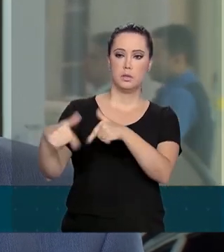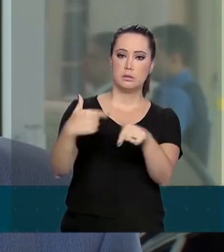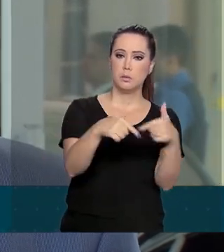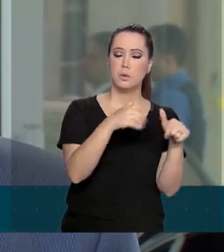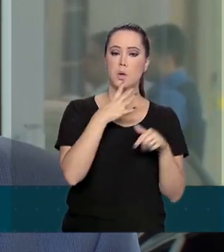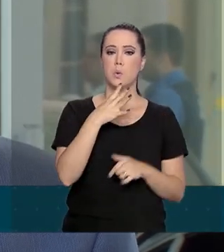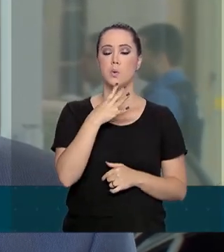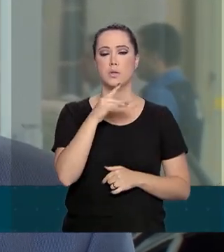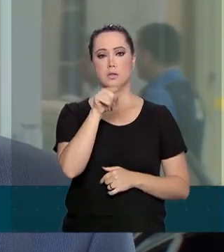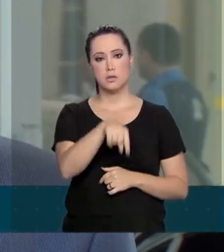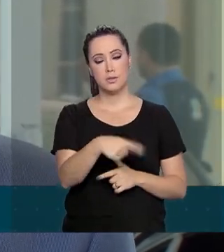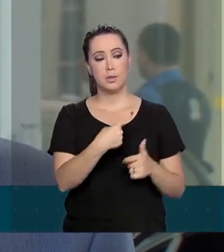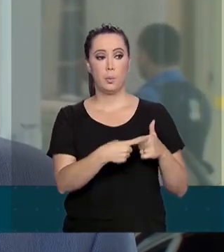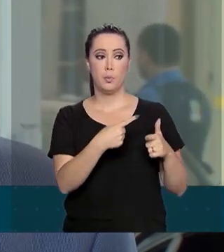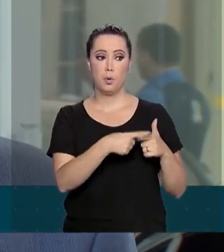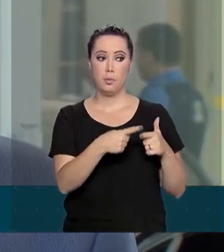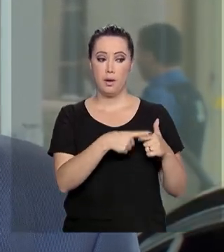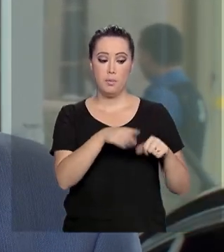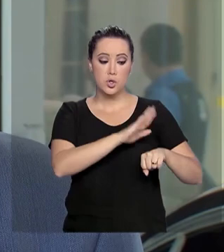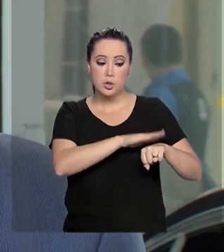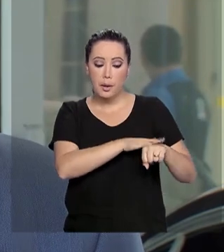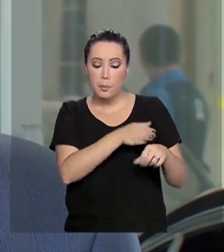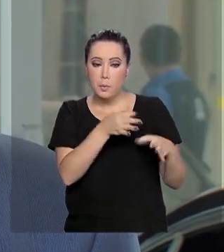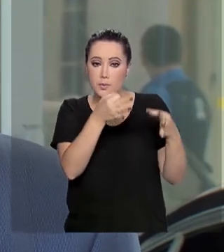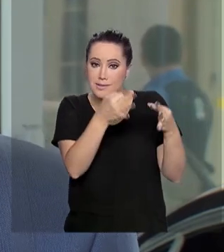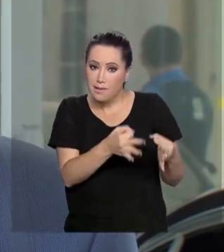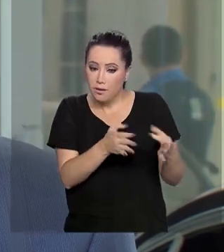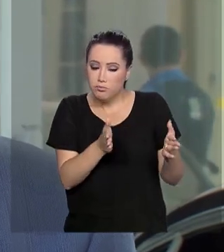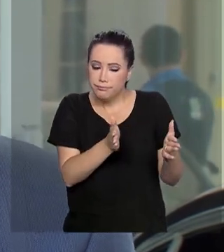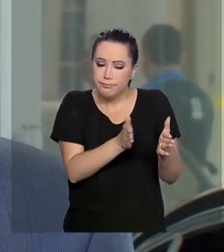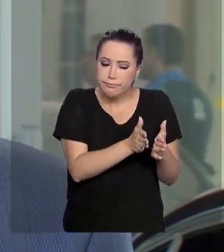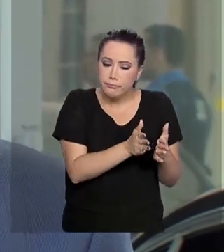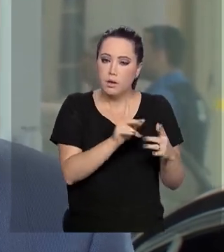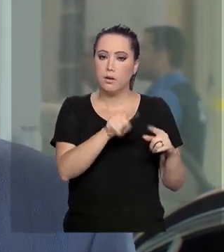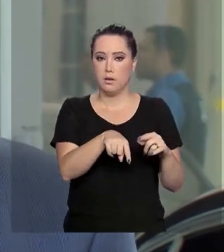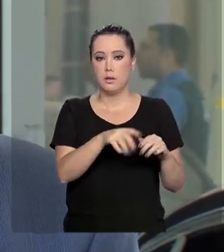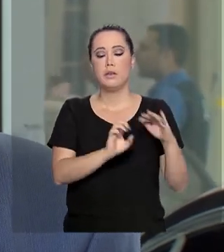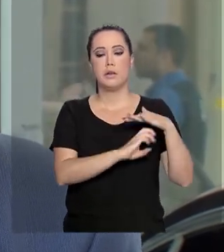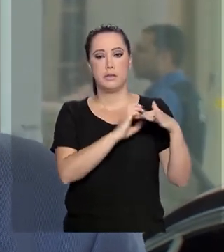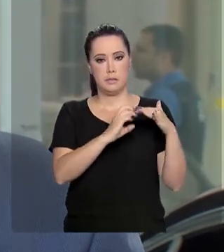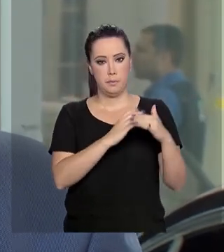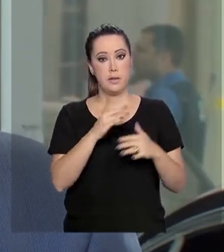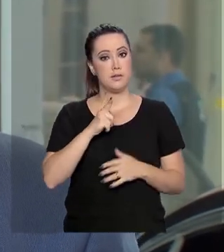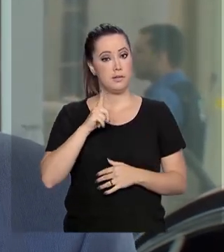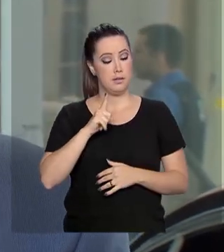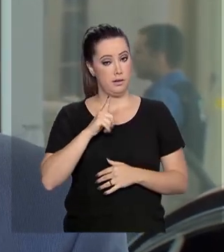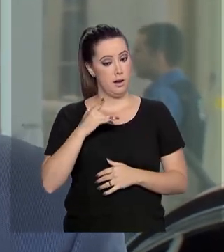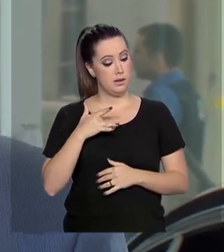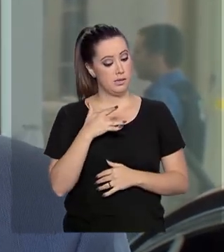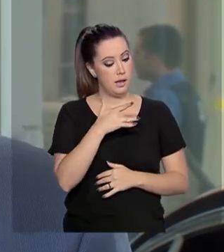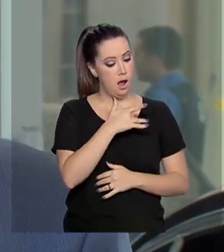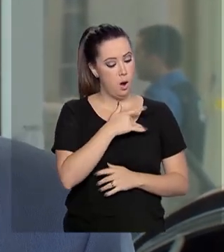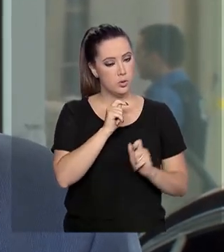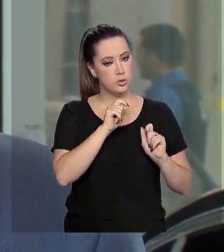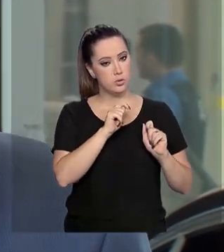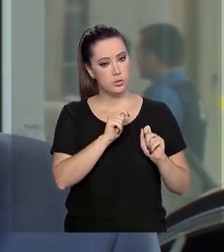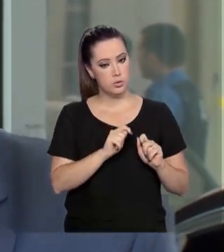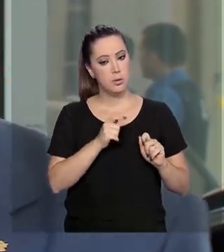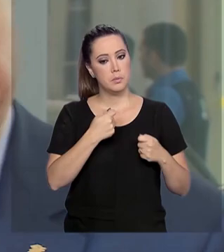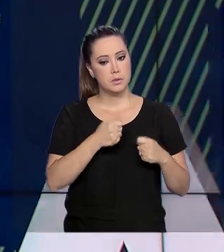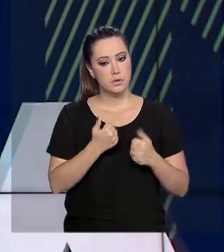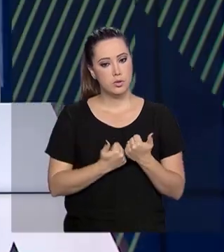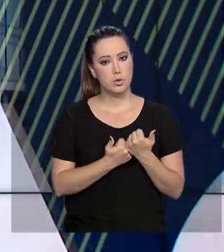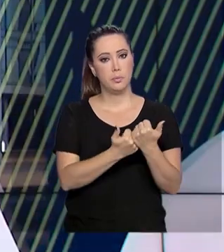reconhecendo que é uma crise temporária e que as empresas saudáveis merecem suportar esse período de